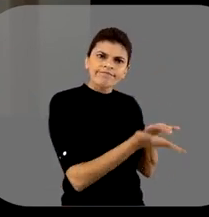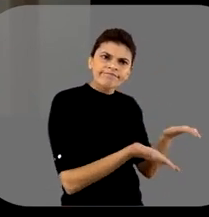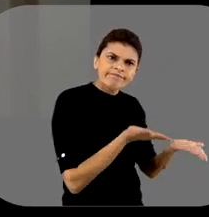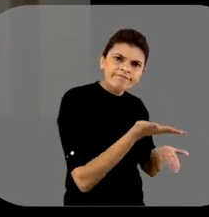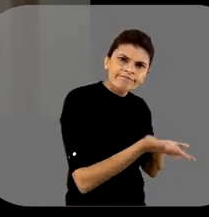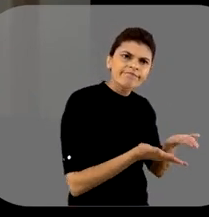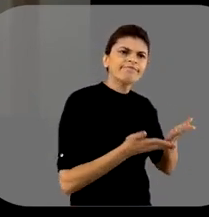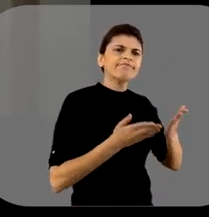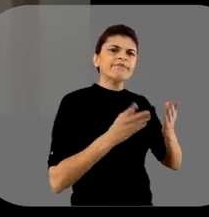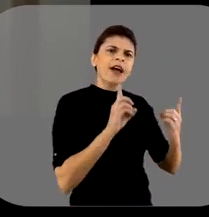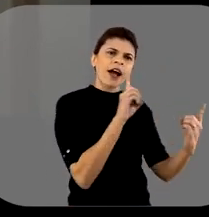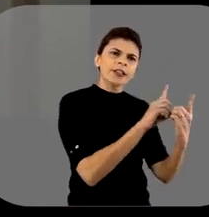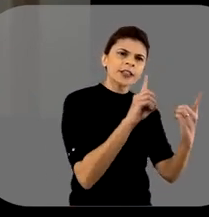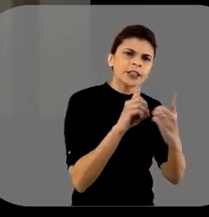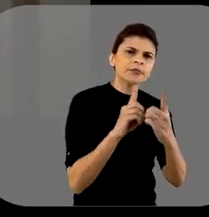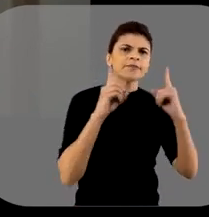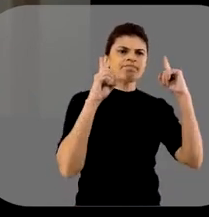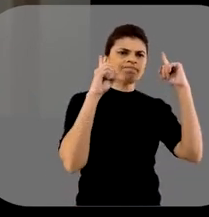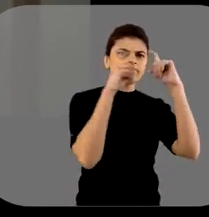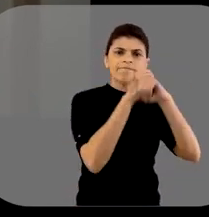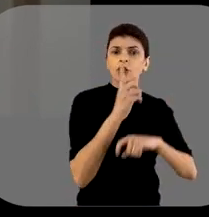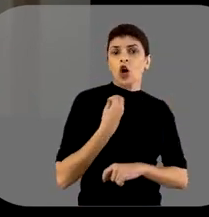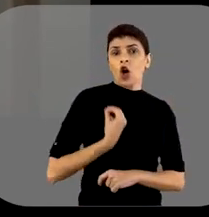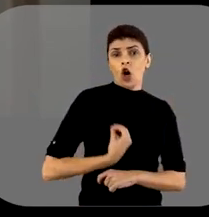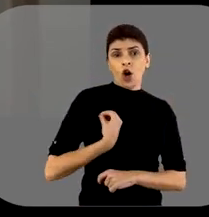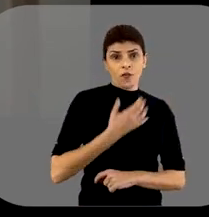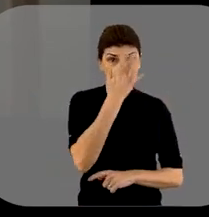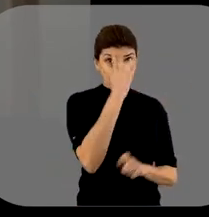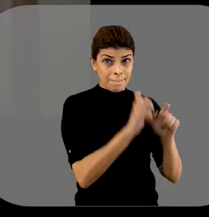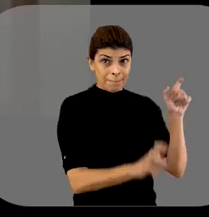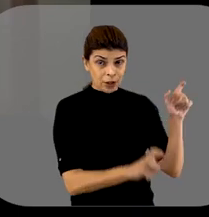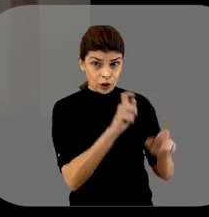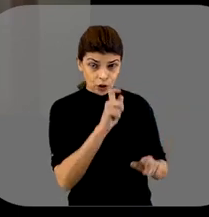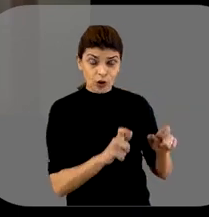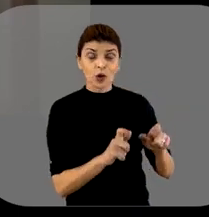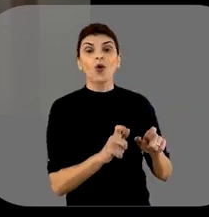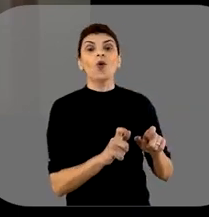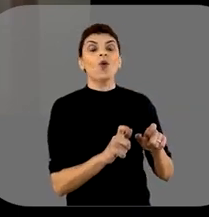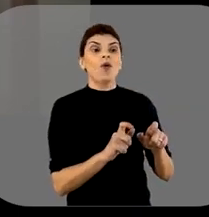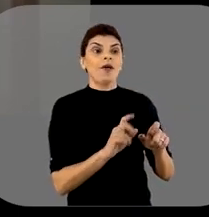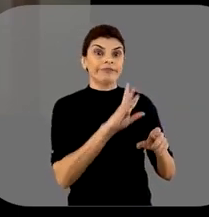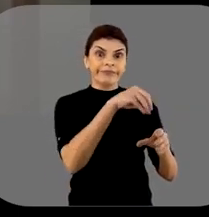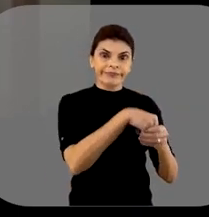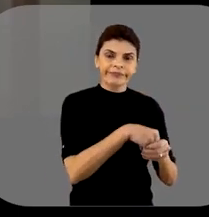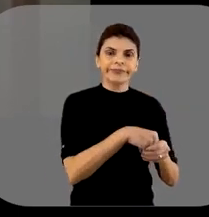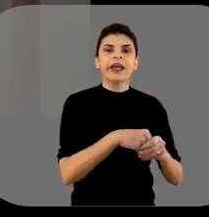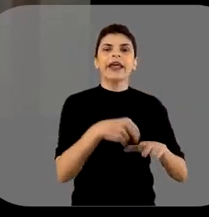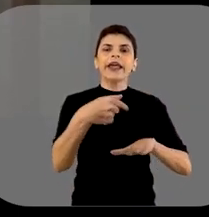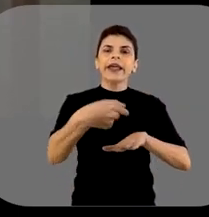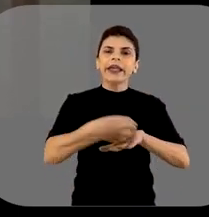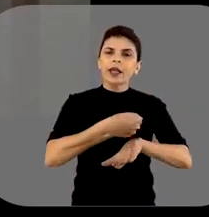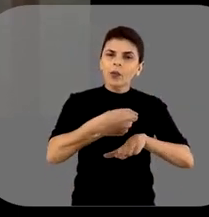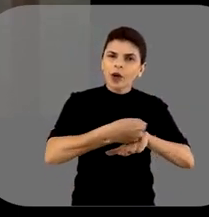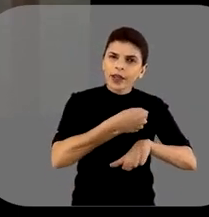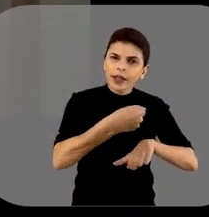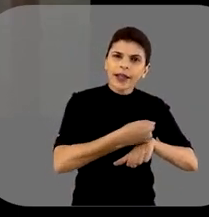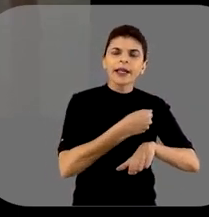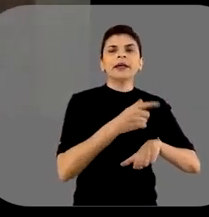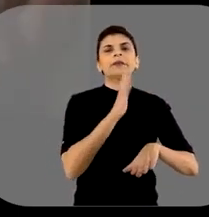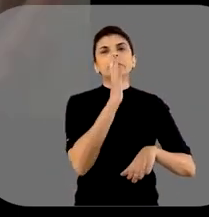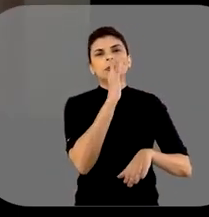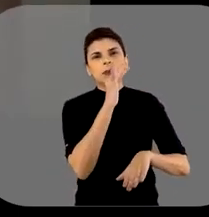extremamente complexas, né, que não convivem com o dia a dia da aldeia, por exemplo, a recuperação de uma quimioterapia, de um tratamento de longo